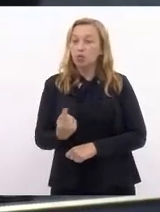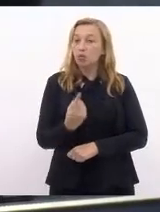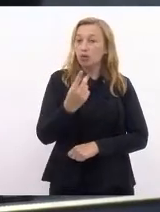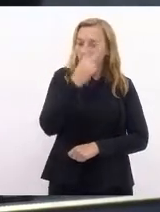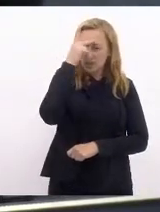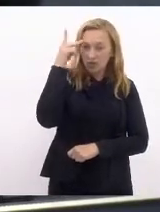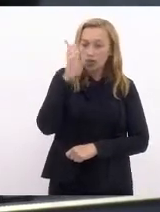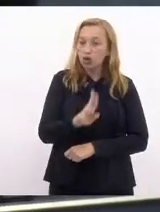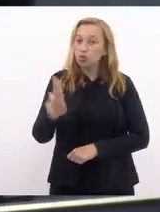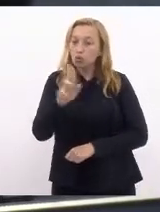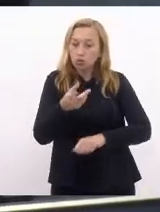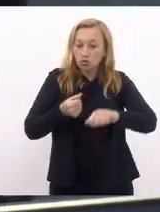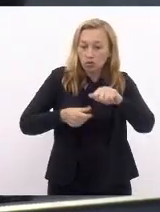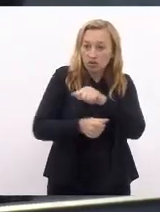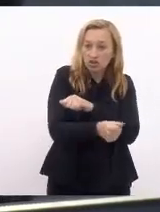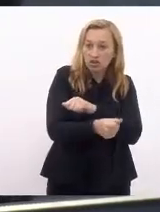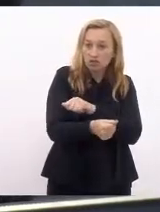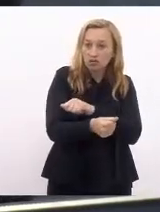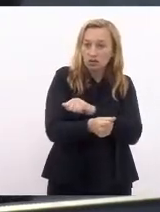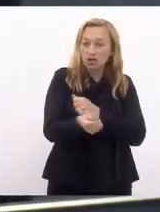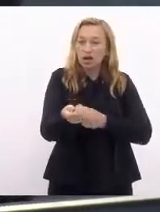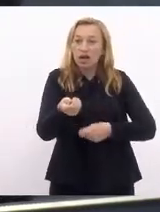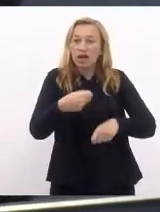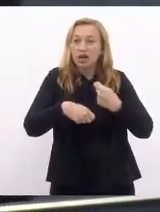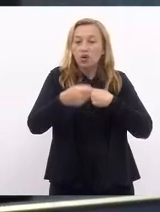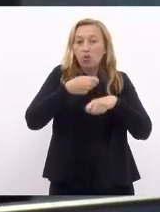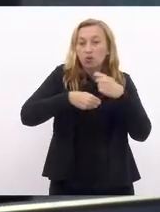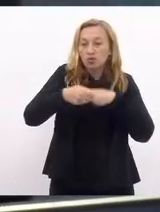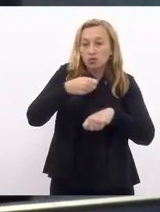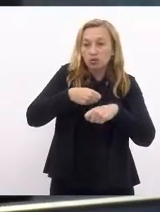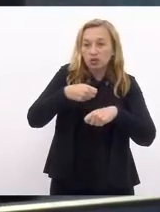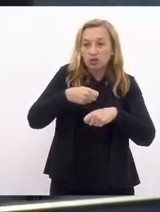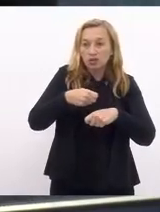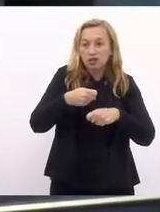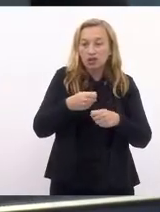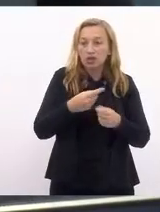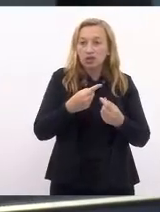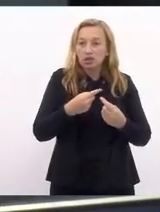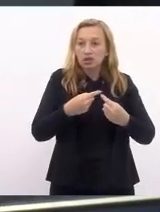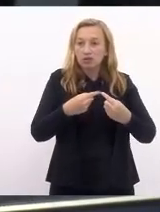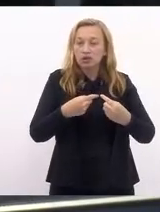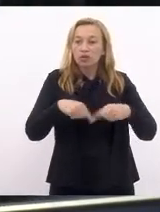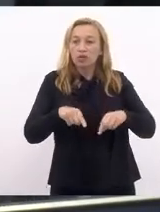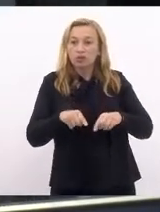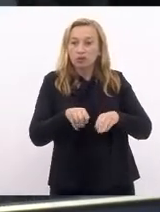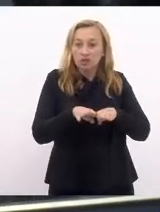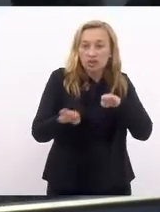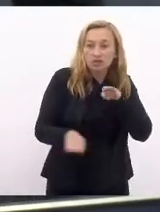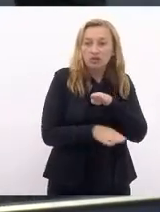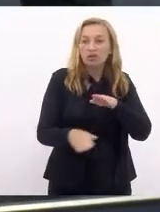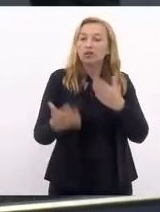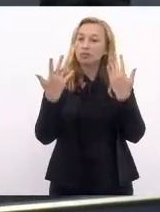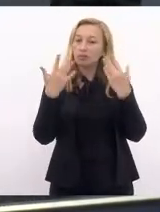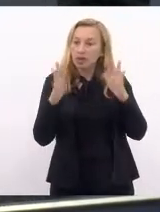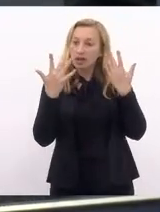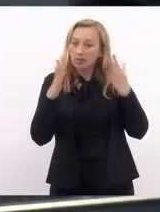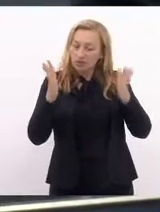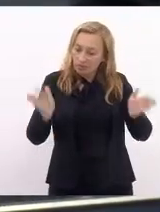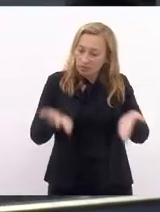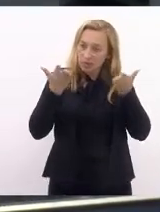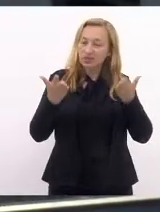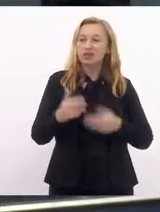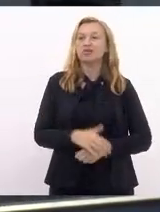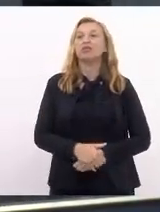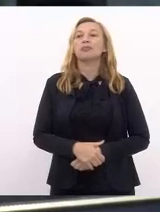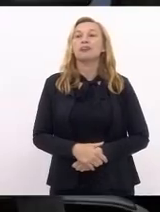utiliza os investimentos a economia para enfrentar as desigualdades Então parabéns pela sua